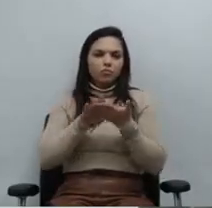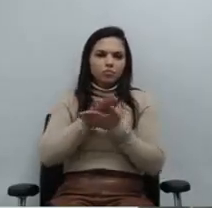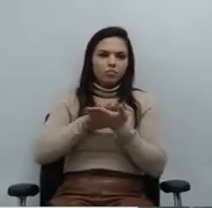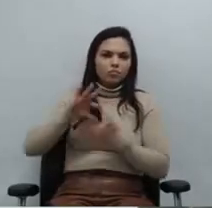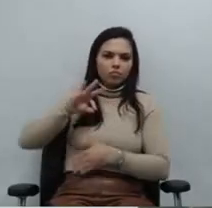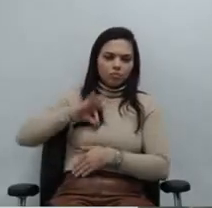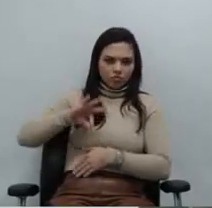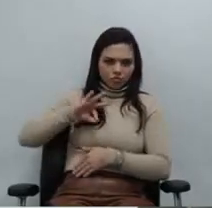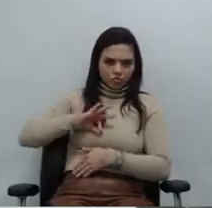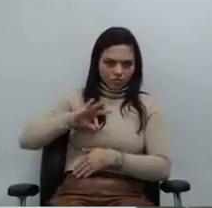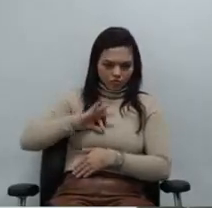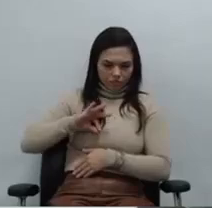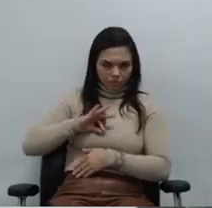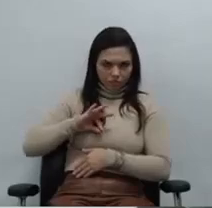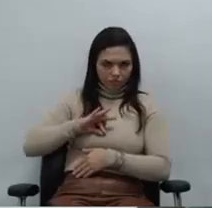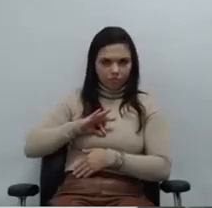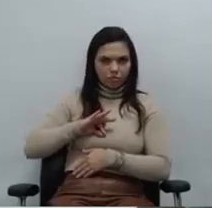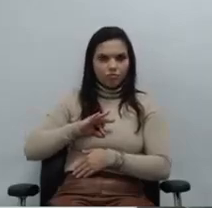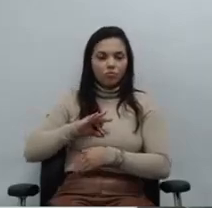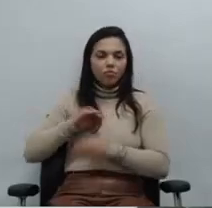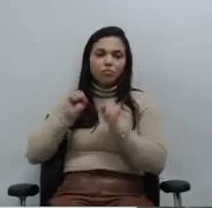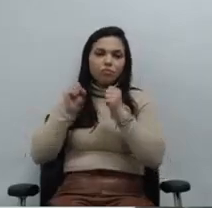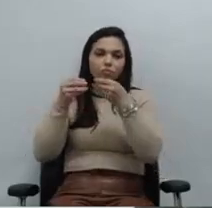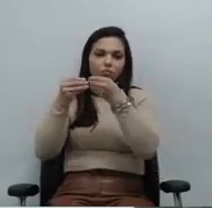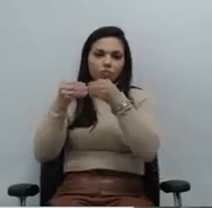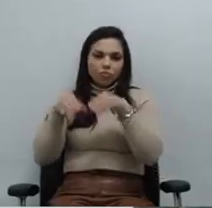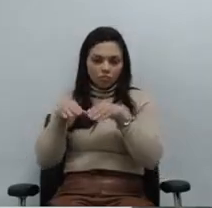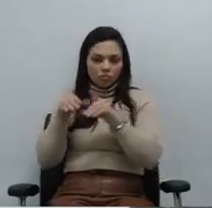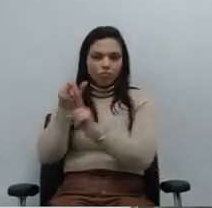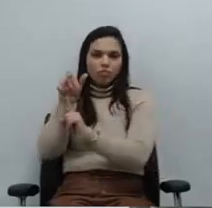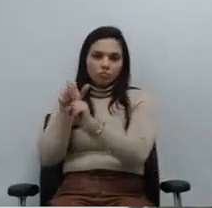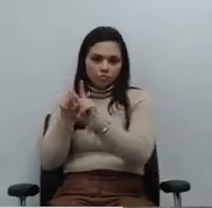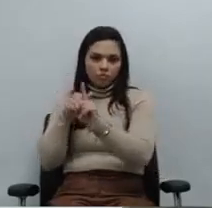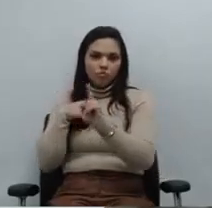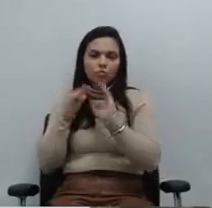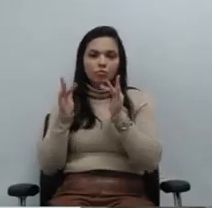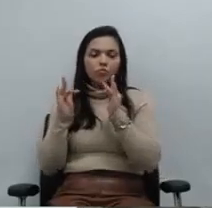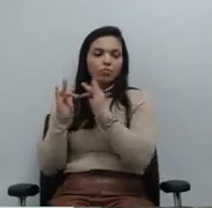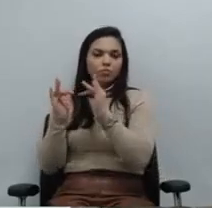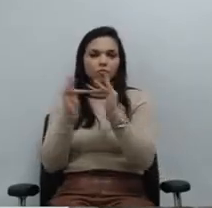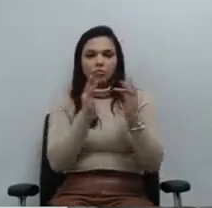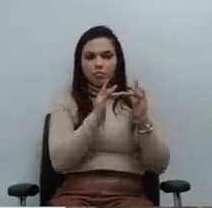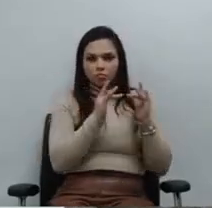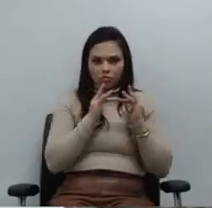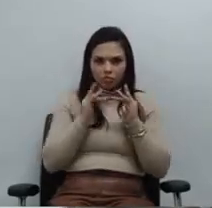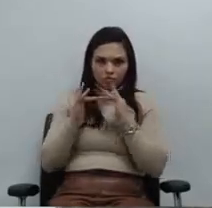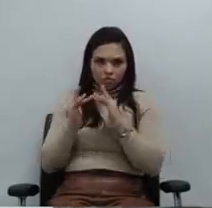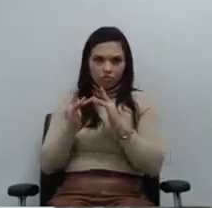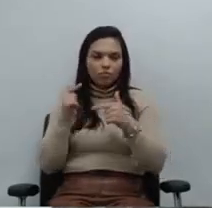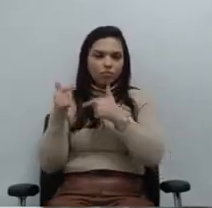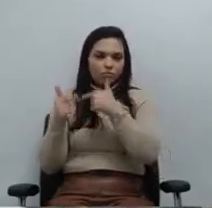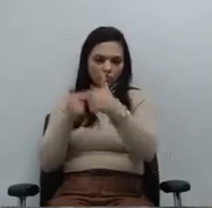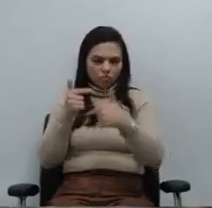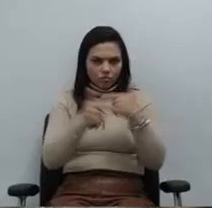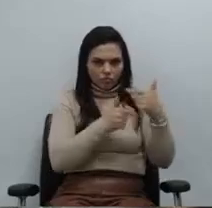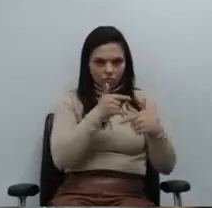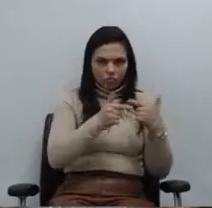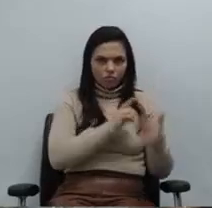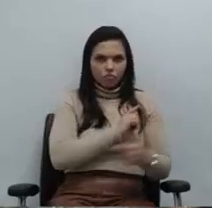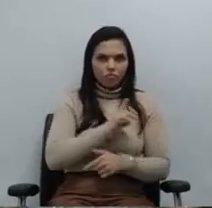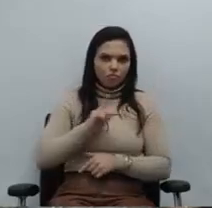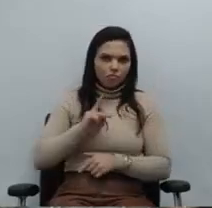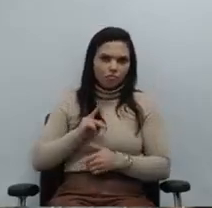prejudicial a ela. Com base nisso, eu fiz contato com os servidores também, para falar, olha, será que não tem alguma coisa errada aqui? Acho que uma compreensão do